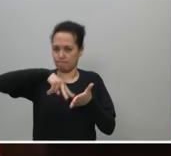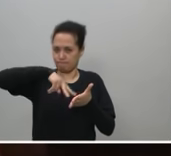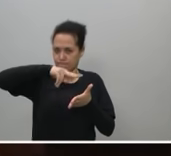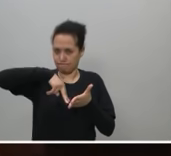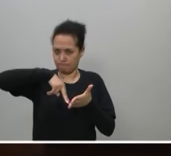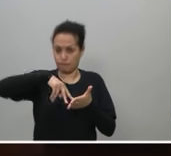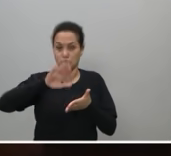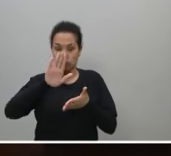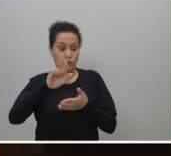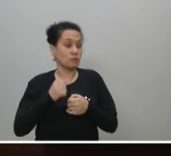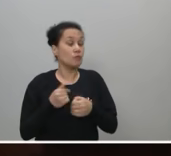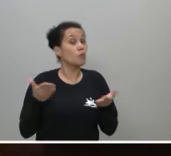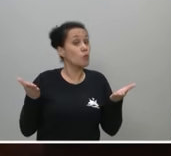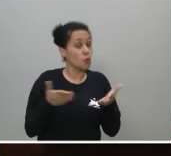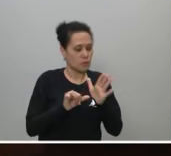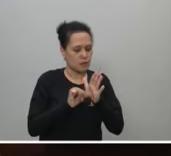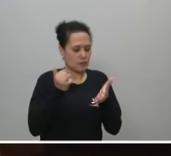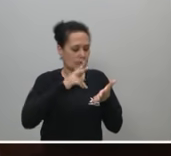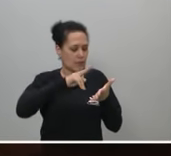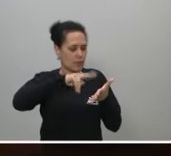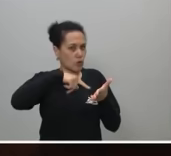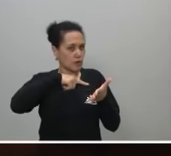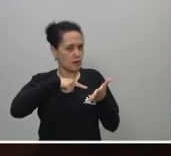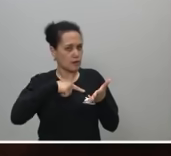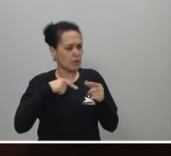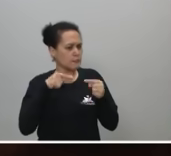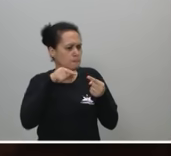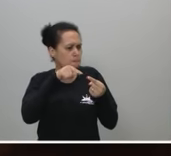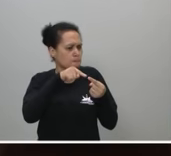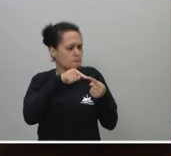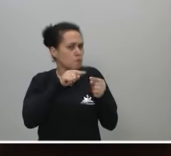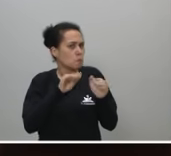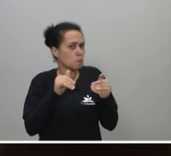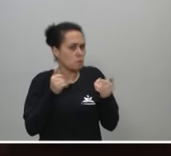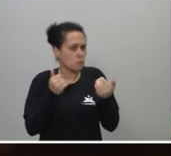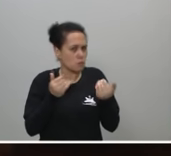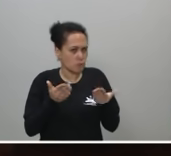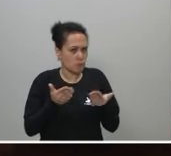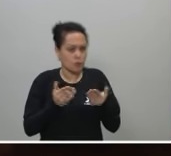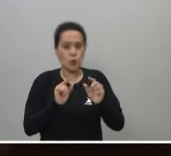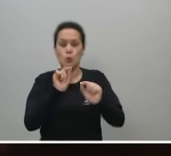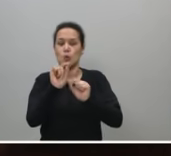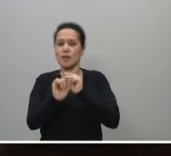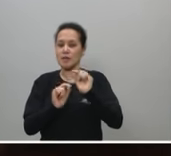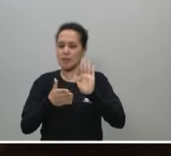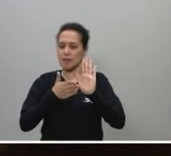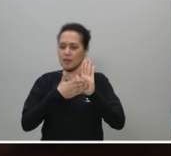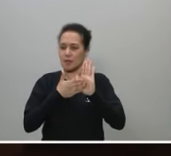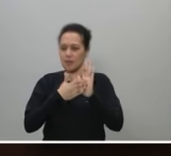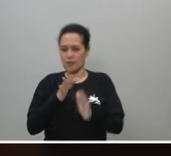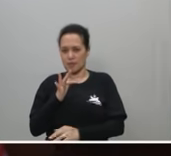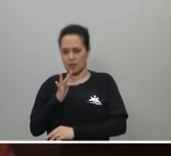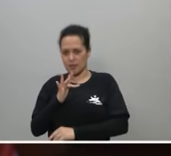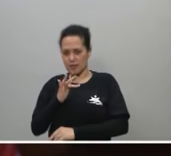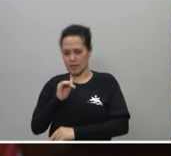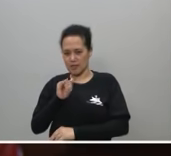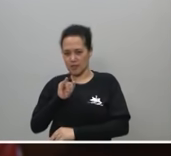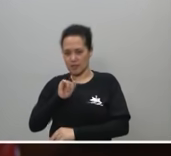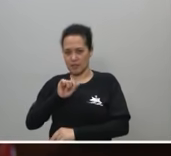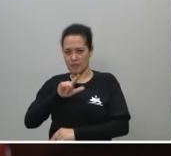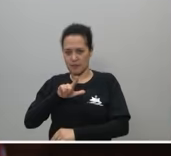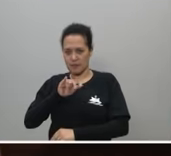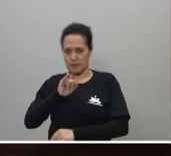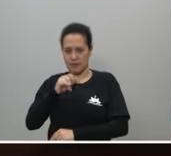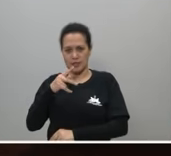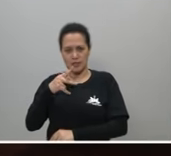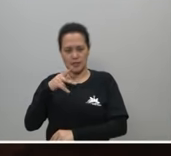um propósito, e o propósito, na verdade, é de Filipe, Atos dos Apóstolos, e